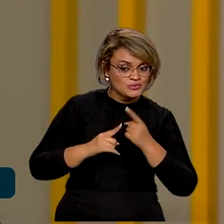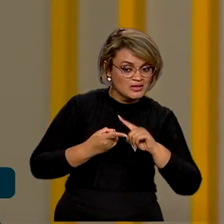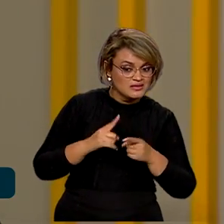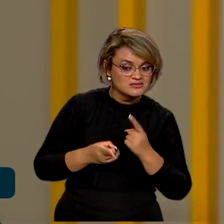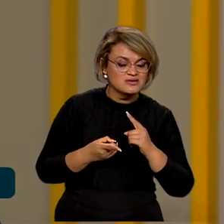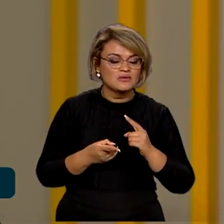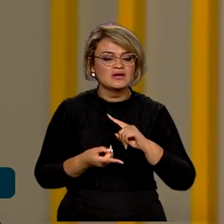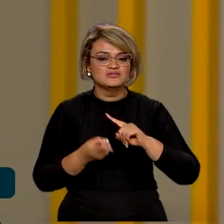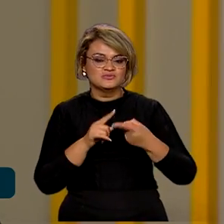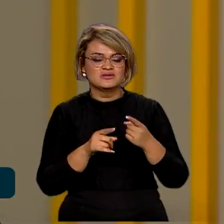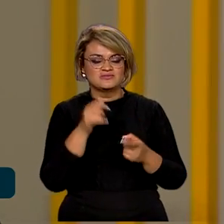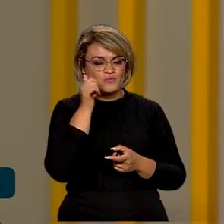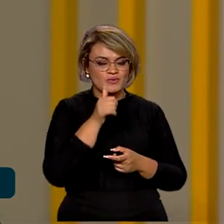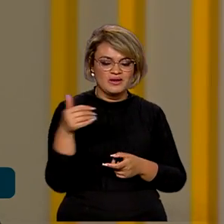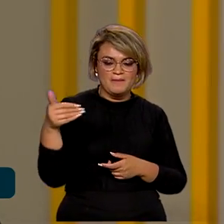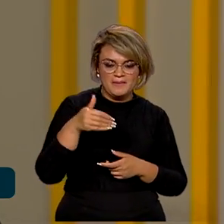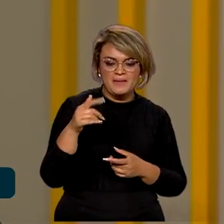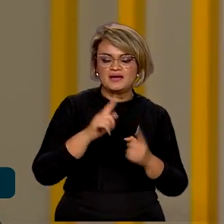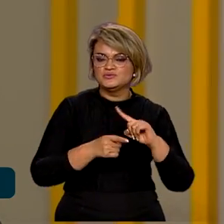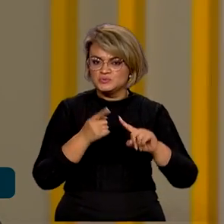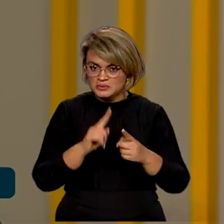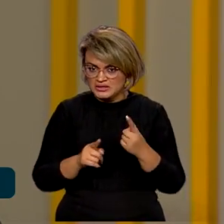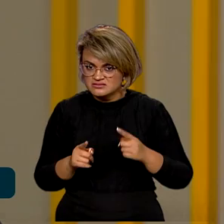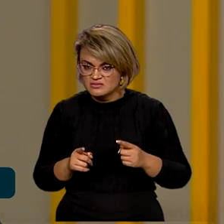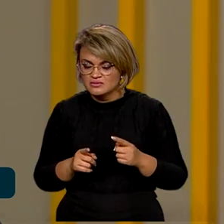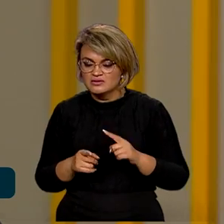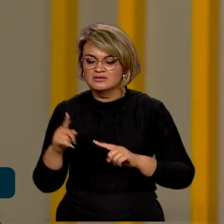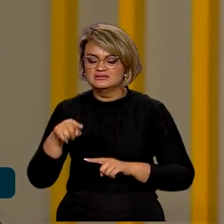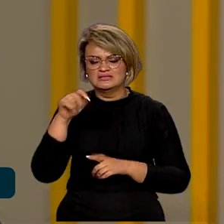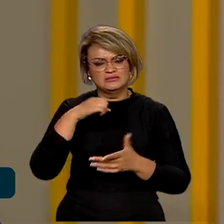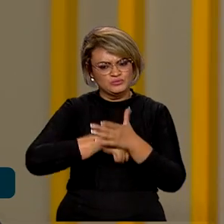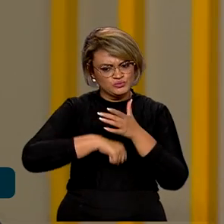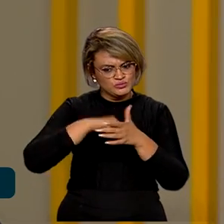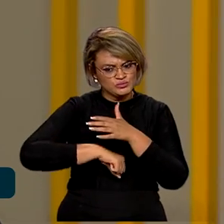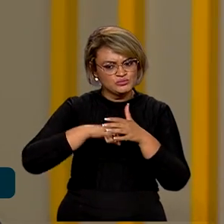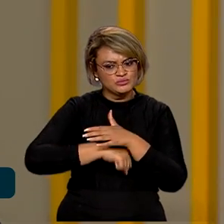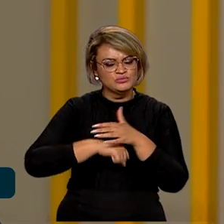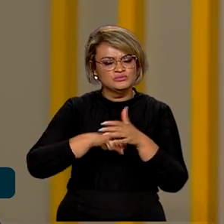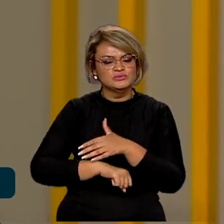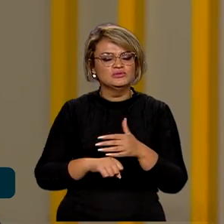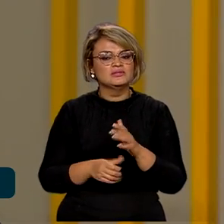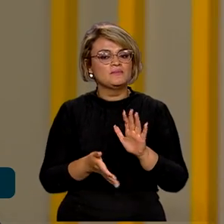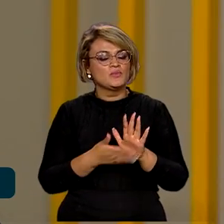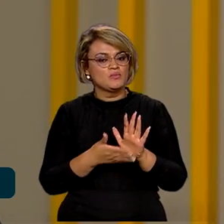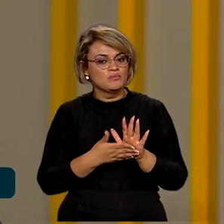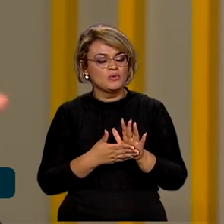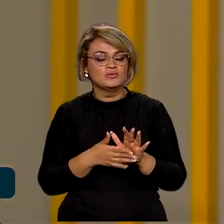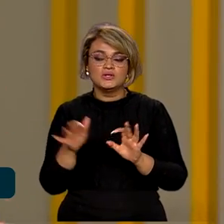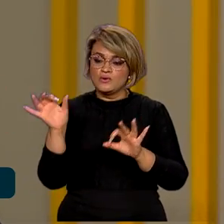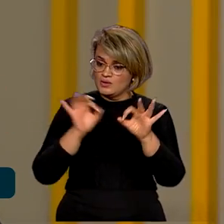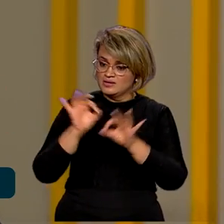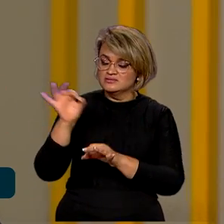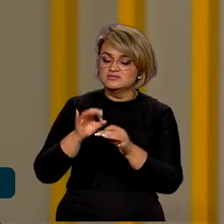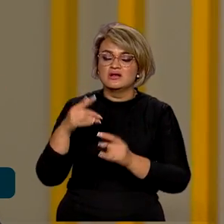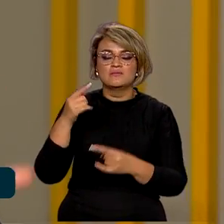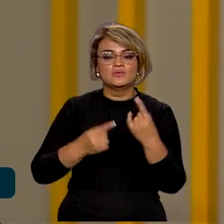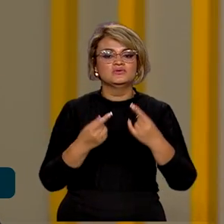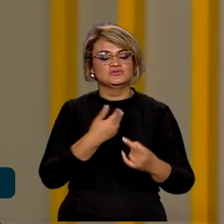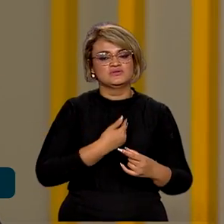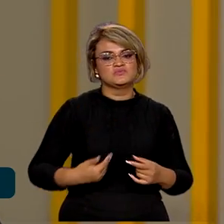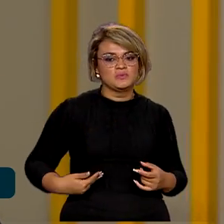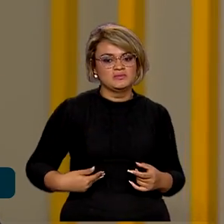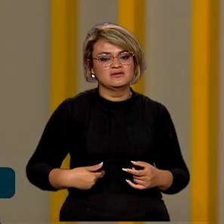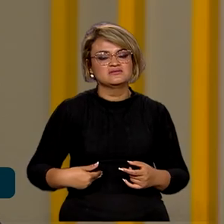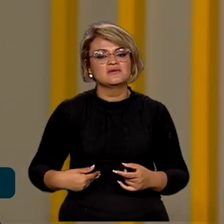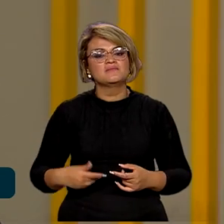né, dessas mulheres que estão aí na luta e que estão propondo e formulando políticas públicas